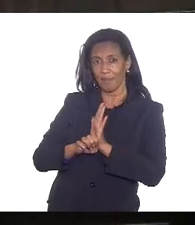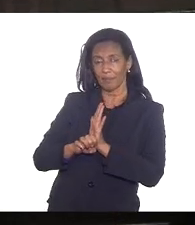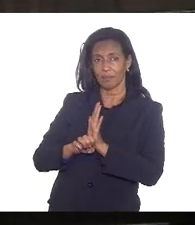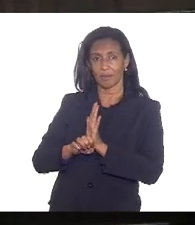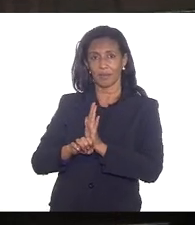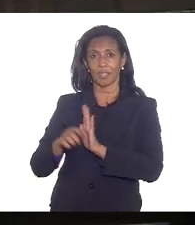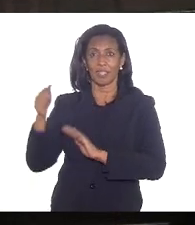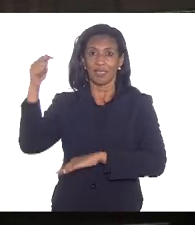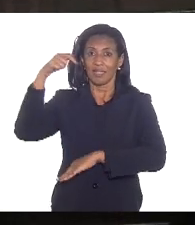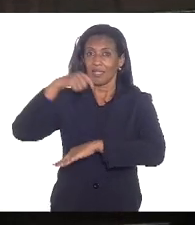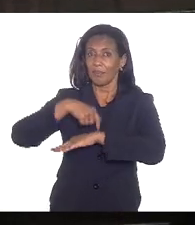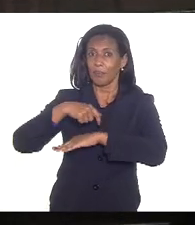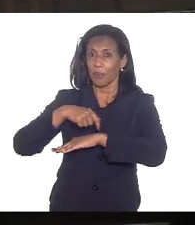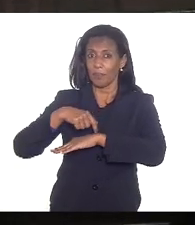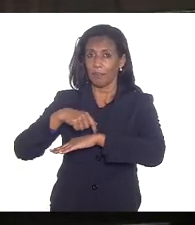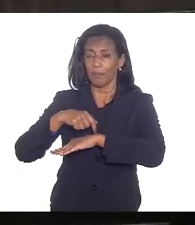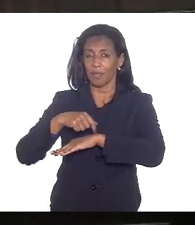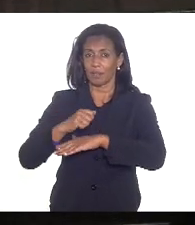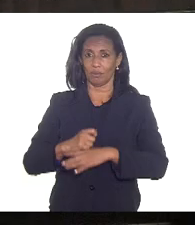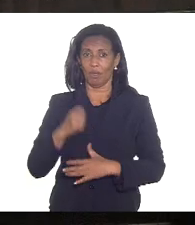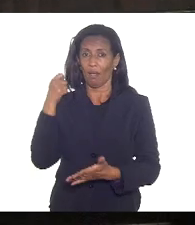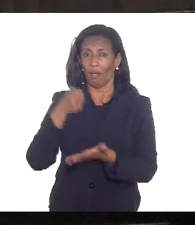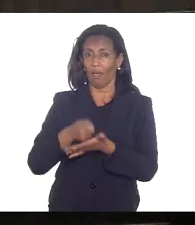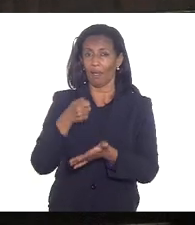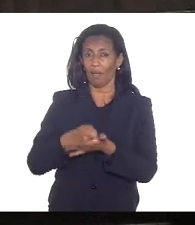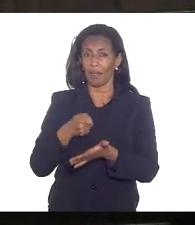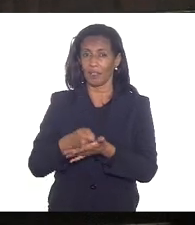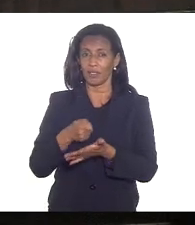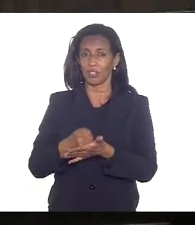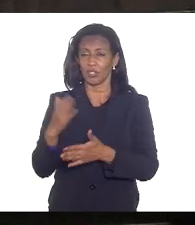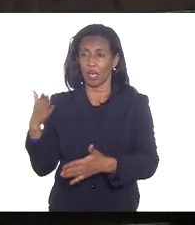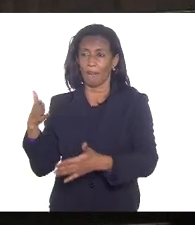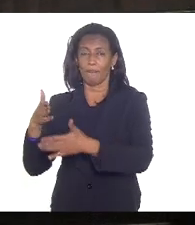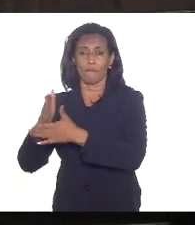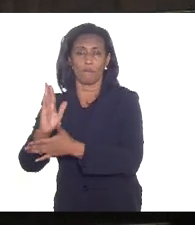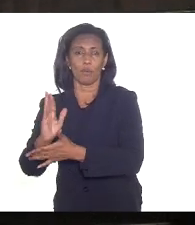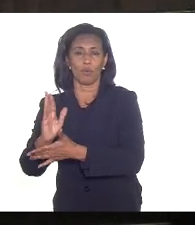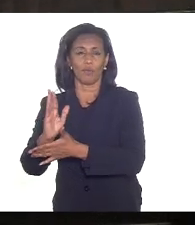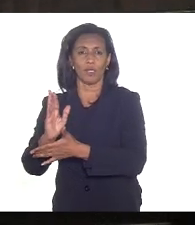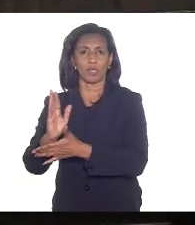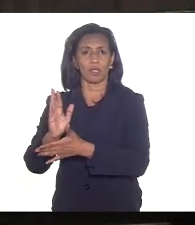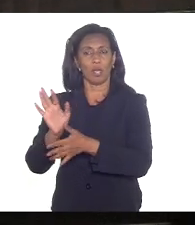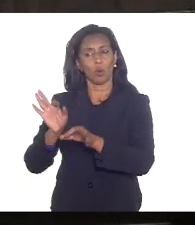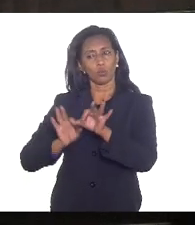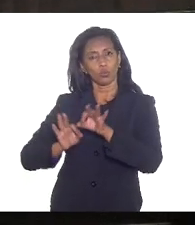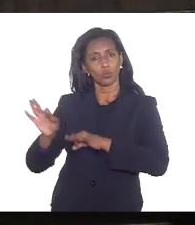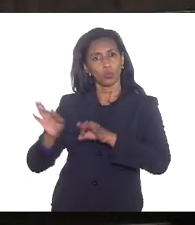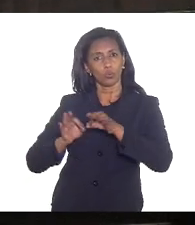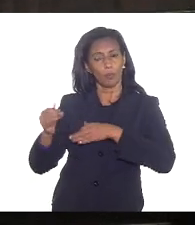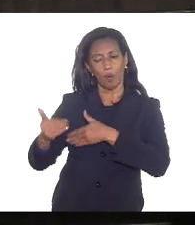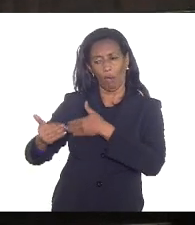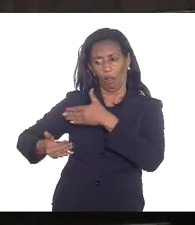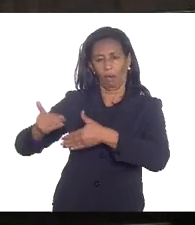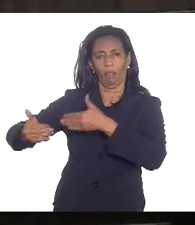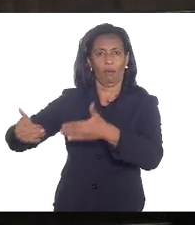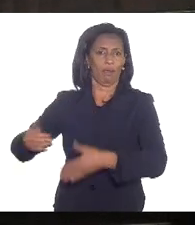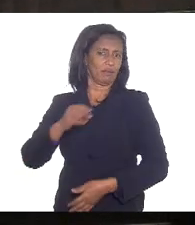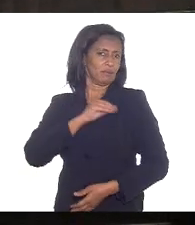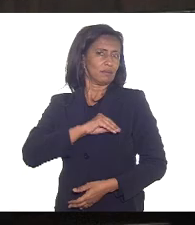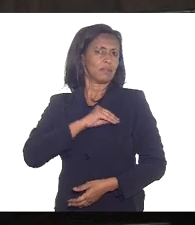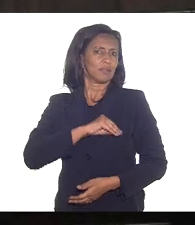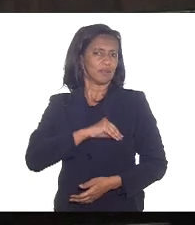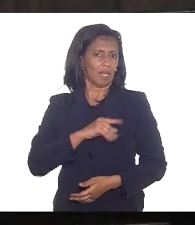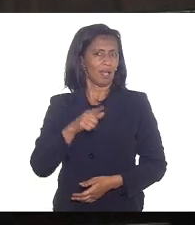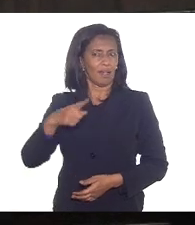que naquele momento garantia aprovação do plano de cargos carreiras e salários